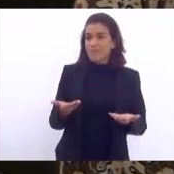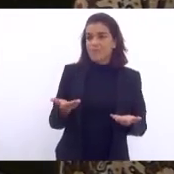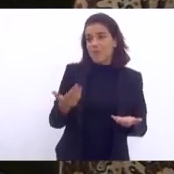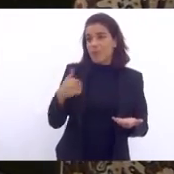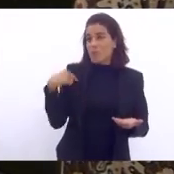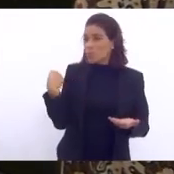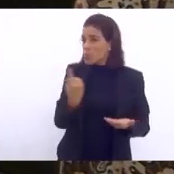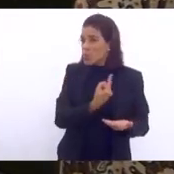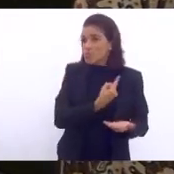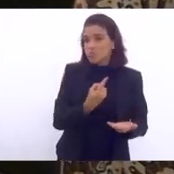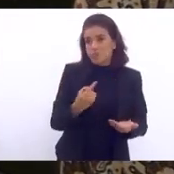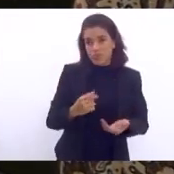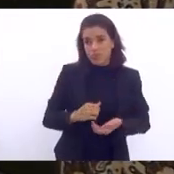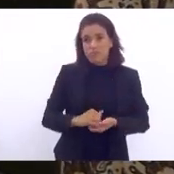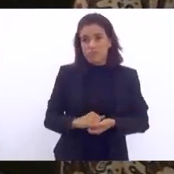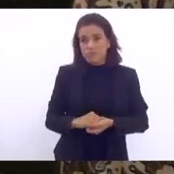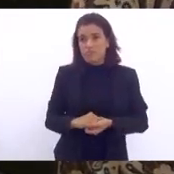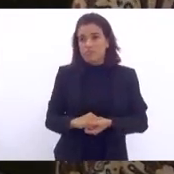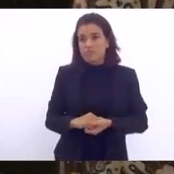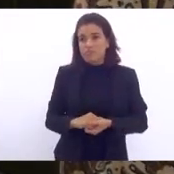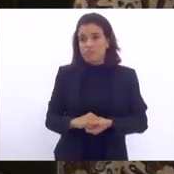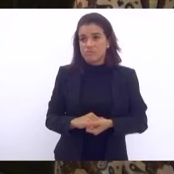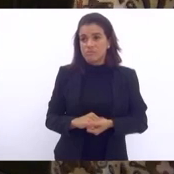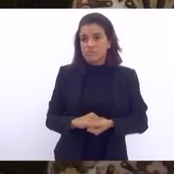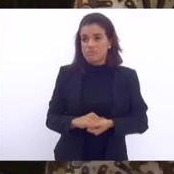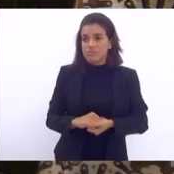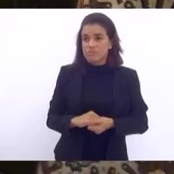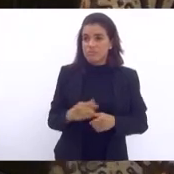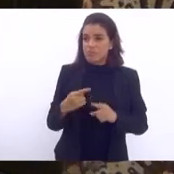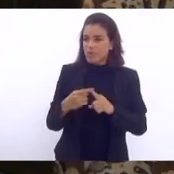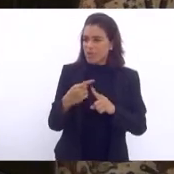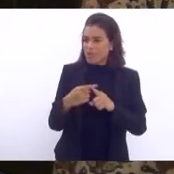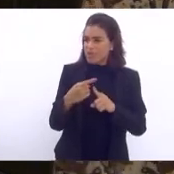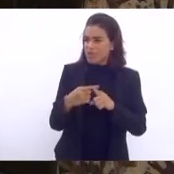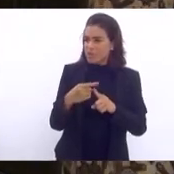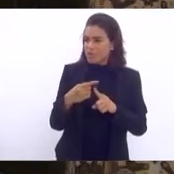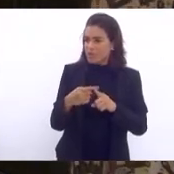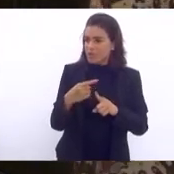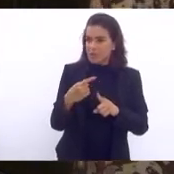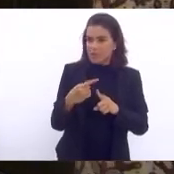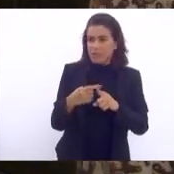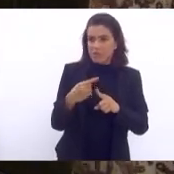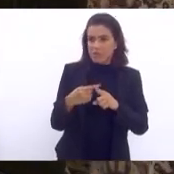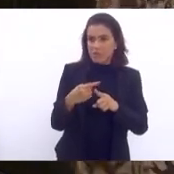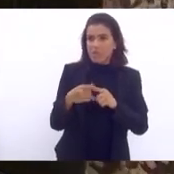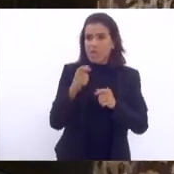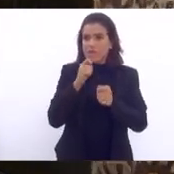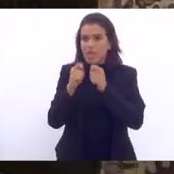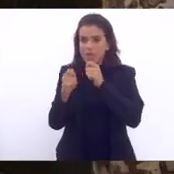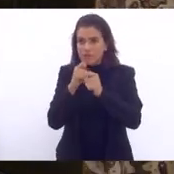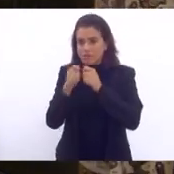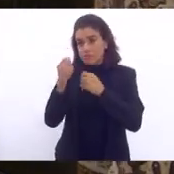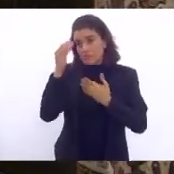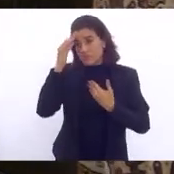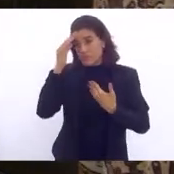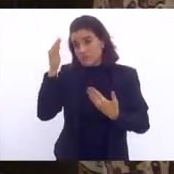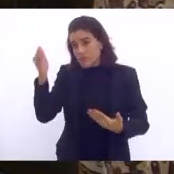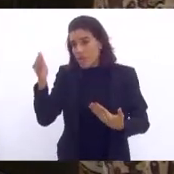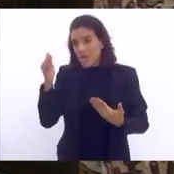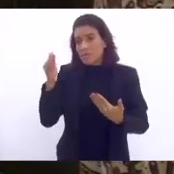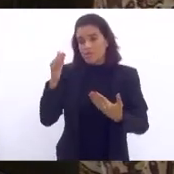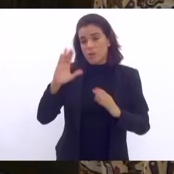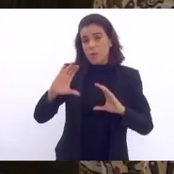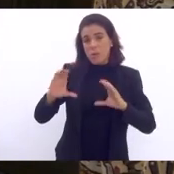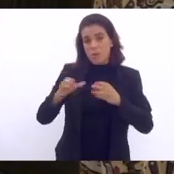conseguimos, divulgação na mídia, vídeos, TV, entrevistas, graças ao pessoal da TV Alerge, comunicação,